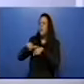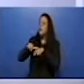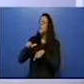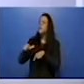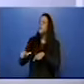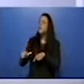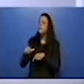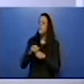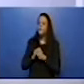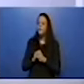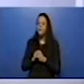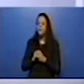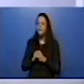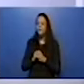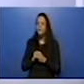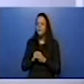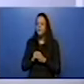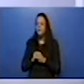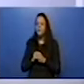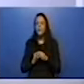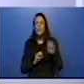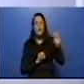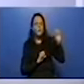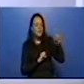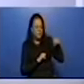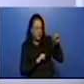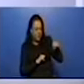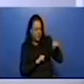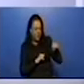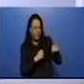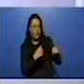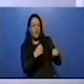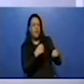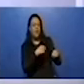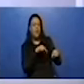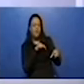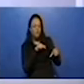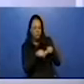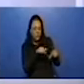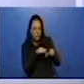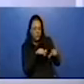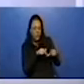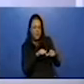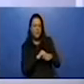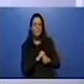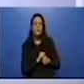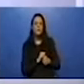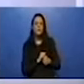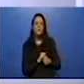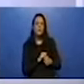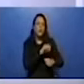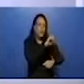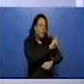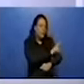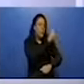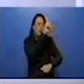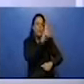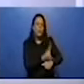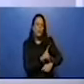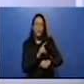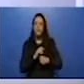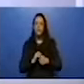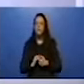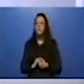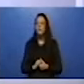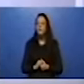on Saturday? Sim, eu trabalhei curtinho. Ou eu trabalhei o dia inteiro. Yes,